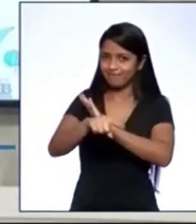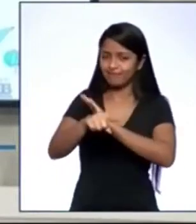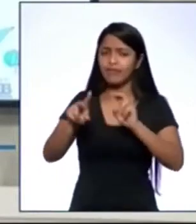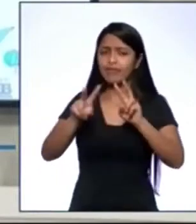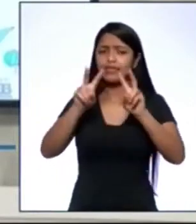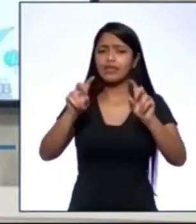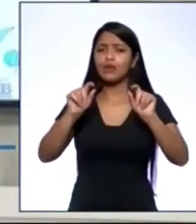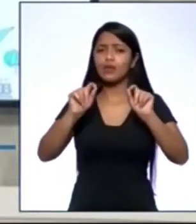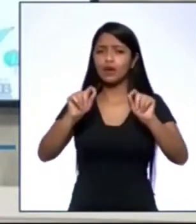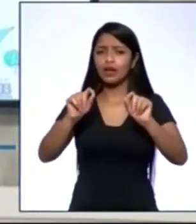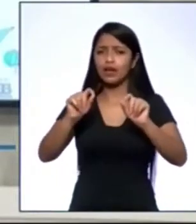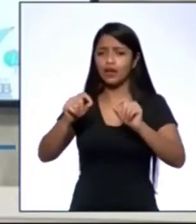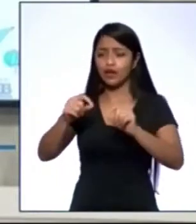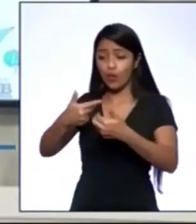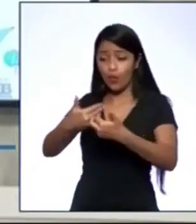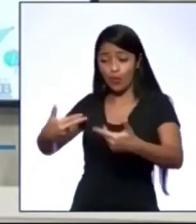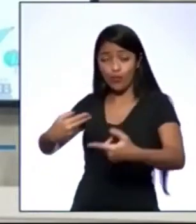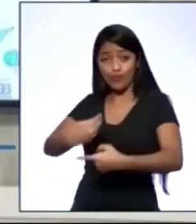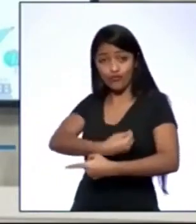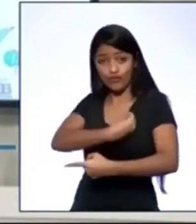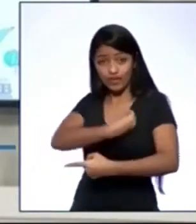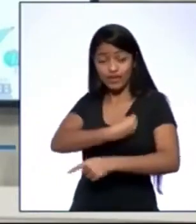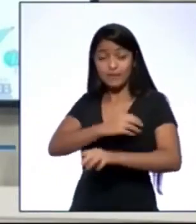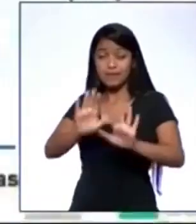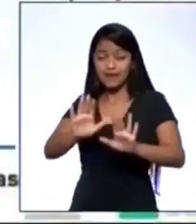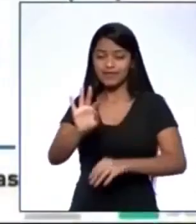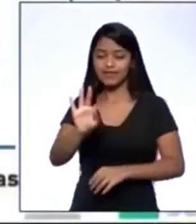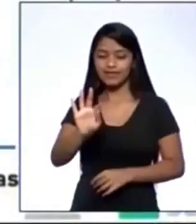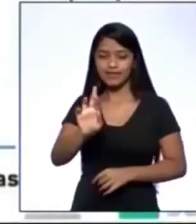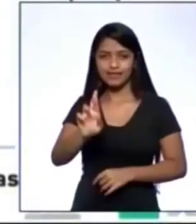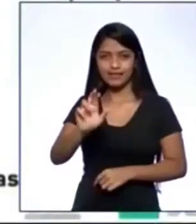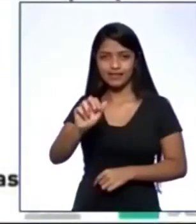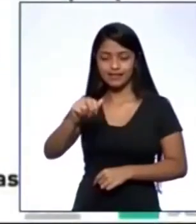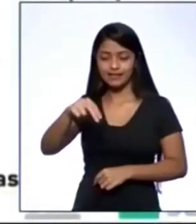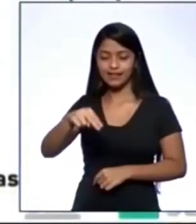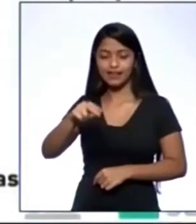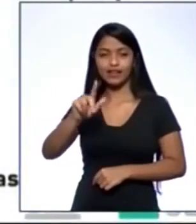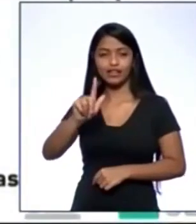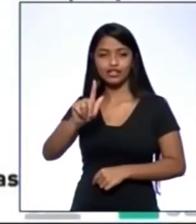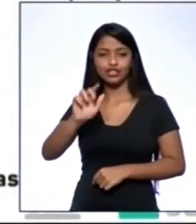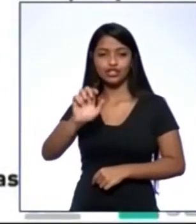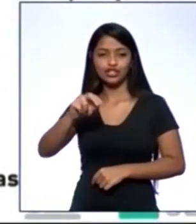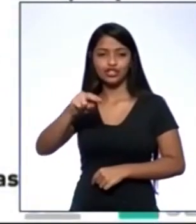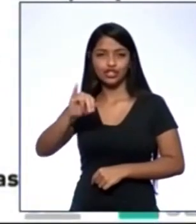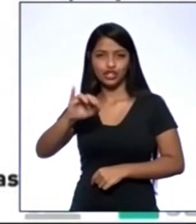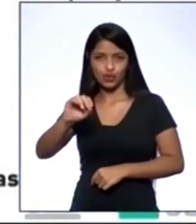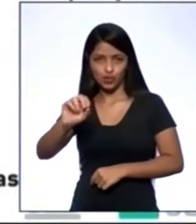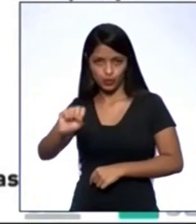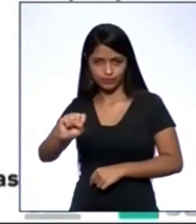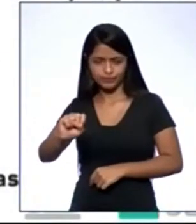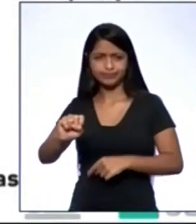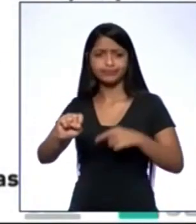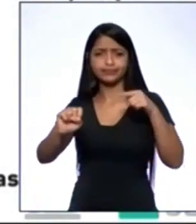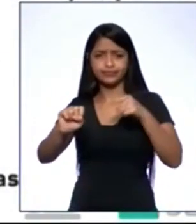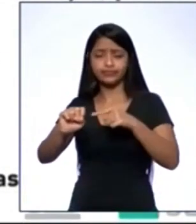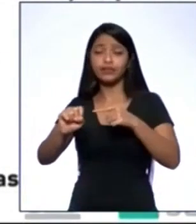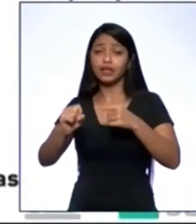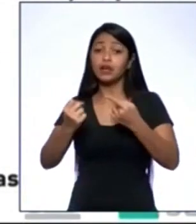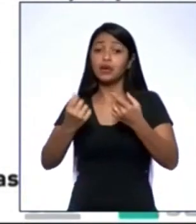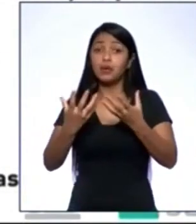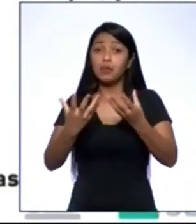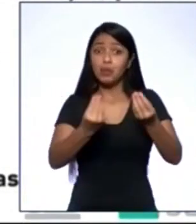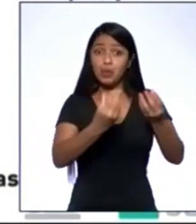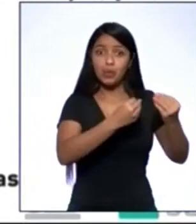organismos transgênicos. Vem cá comigo, ó. Leia a questão aqui comigo. Os transgênicos vêm ocupando parte